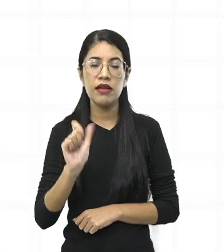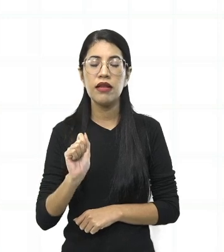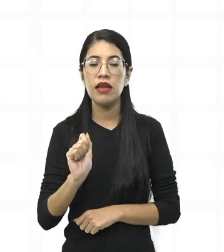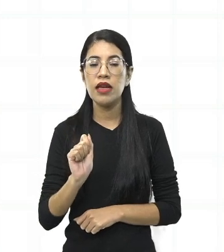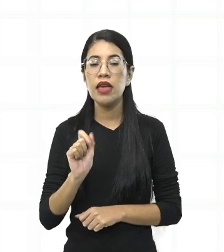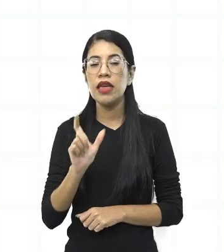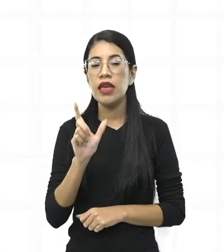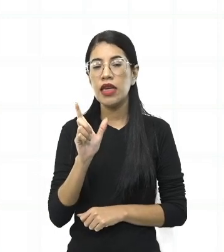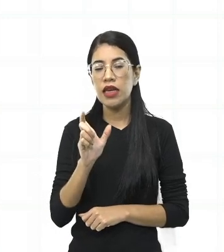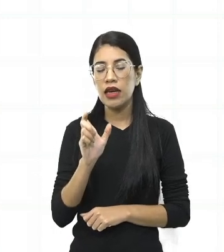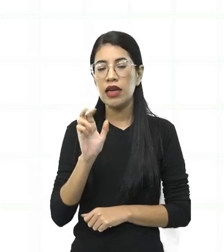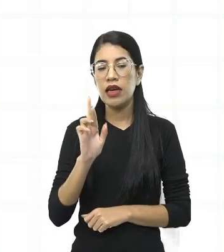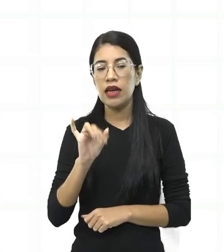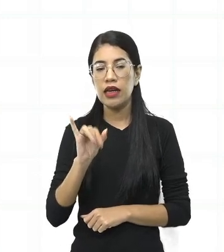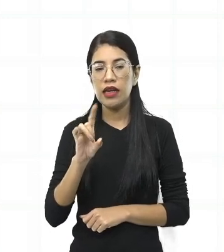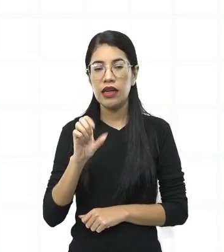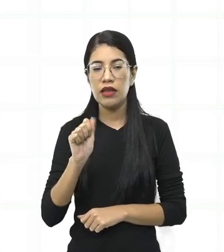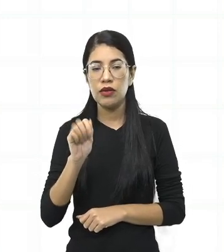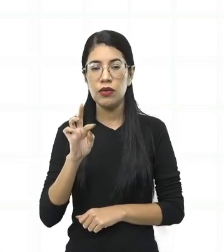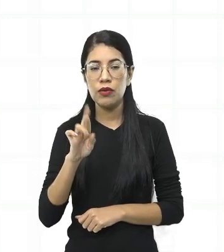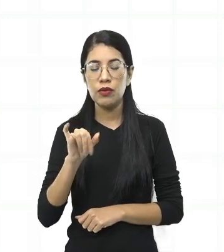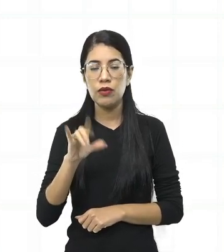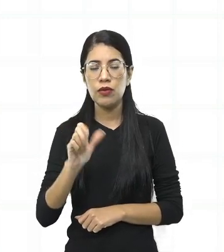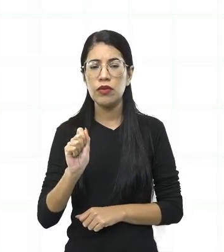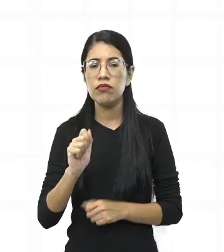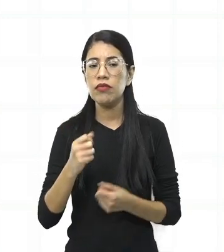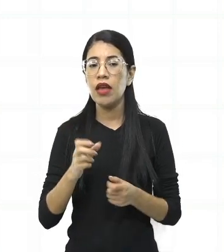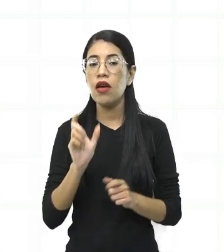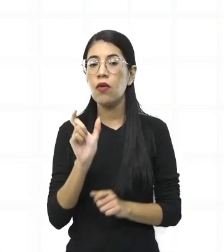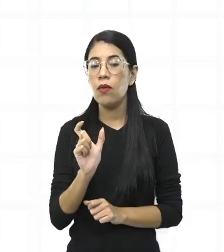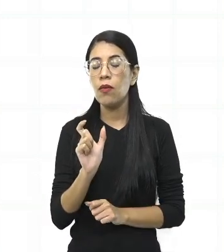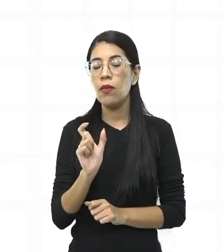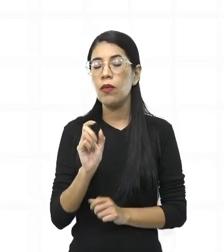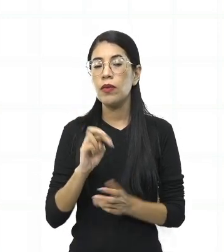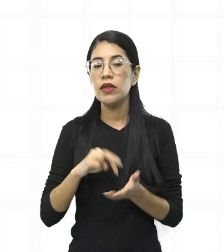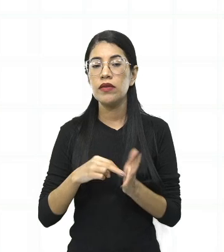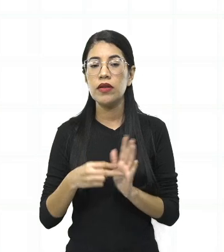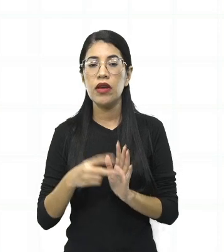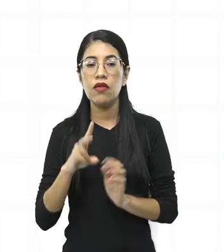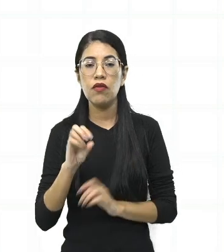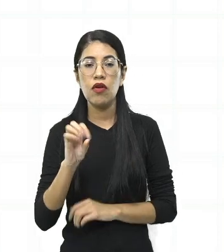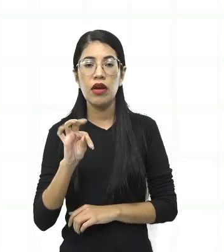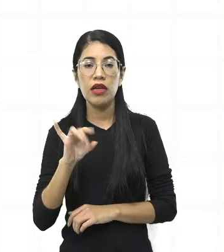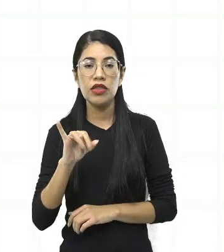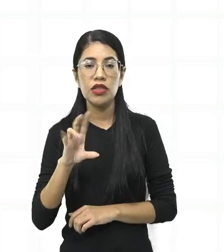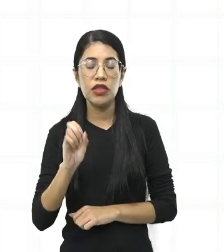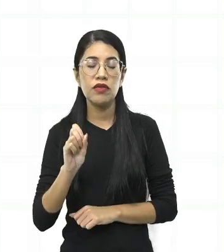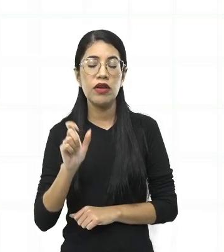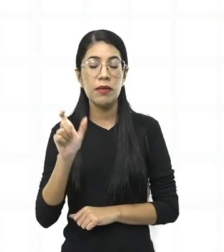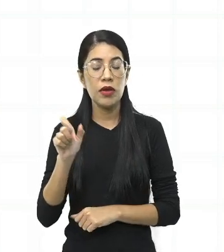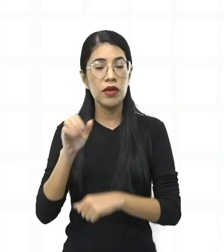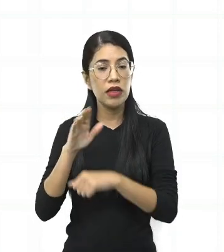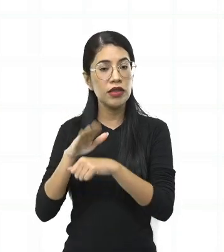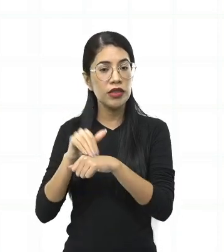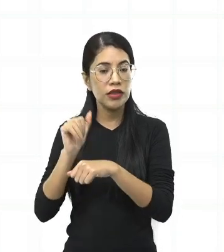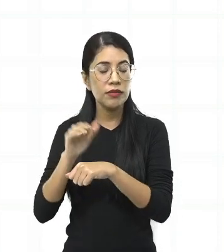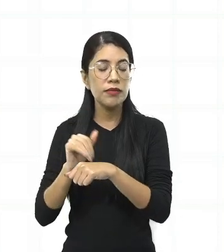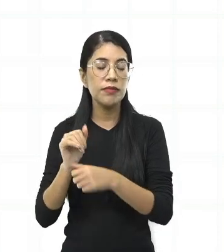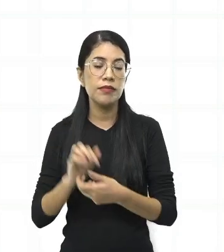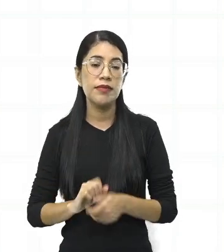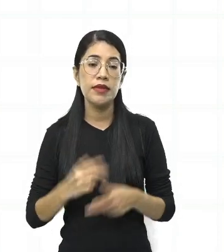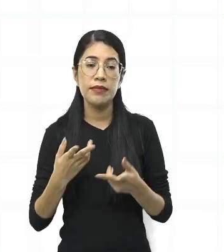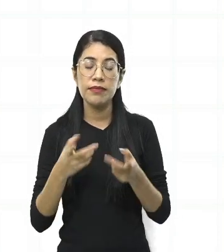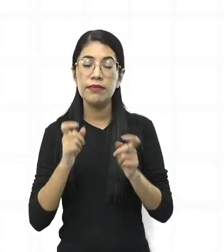o nosso vocativo. Tagarelas, pode ir. Ô, criatura chata, né? Percebam que aqui